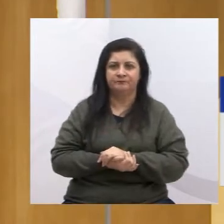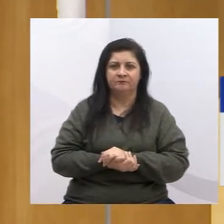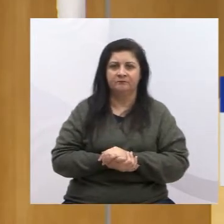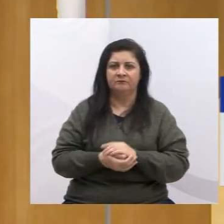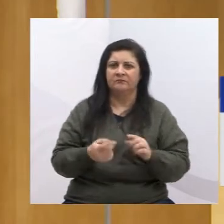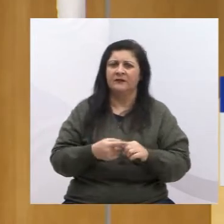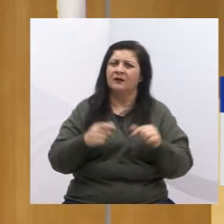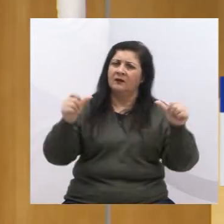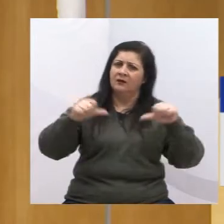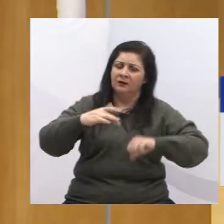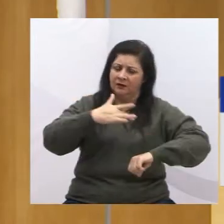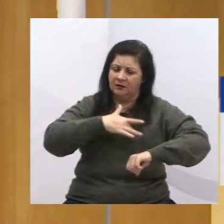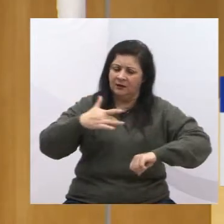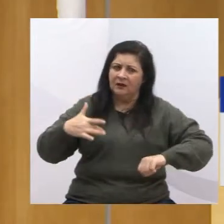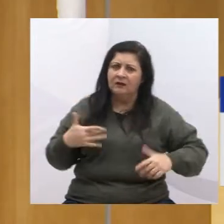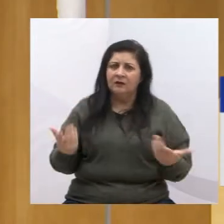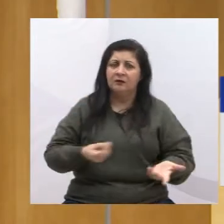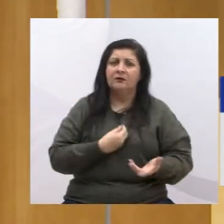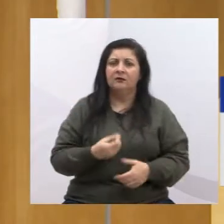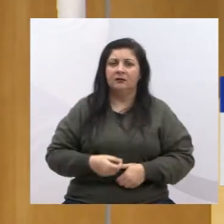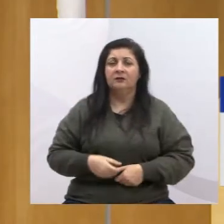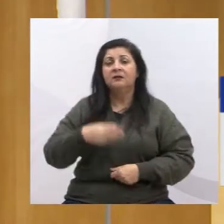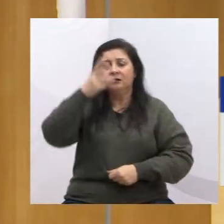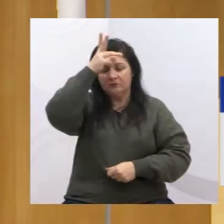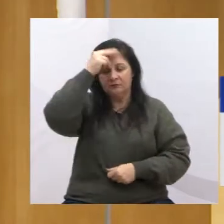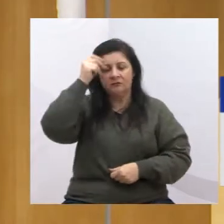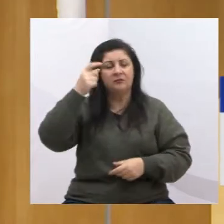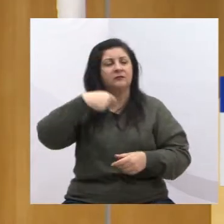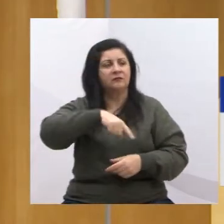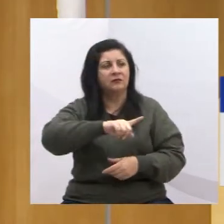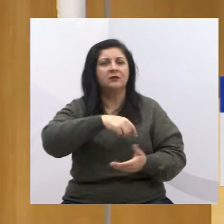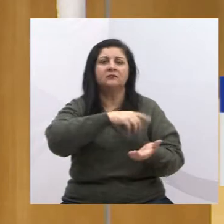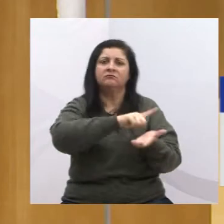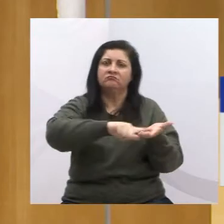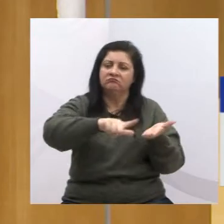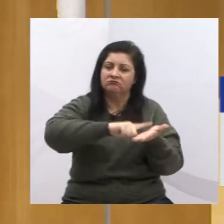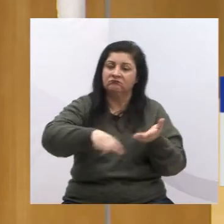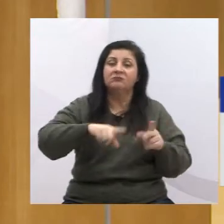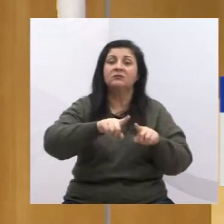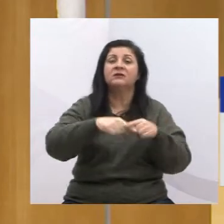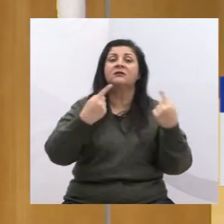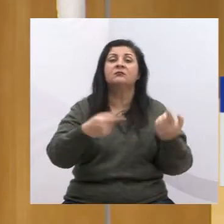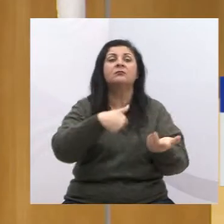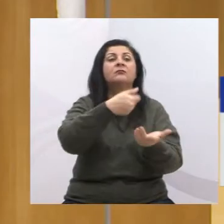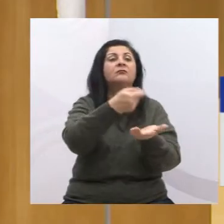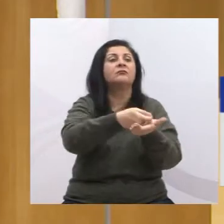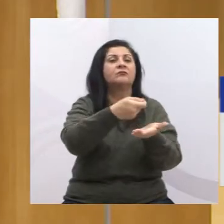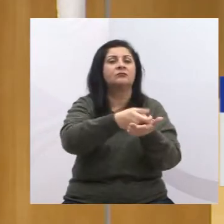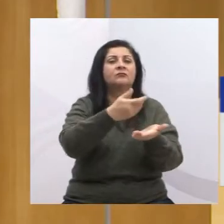a qualidade de vida da população. A prefeitura vai poder fazer e cobrar do dono do terreno